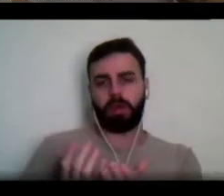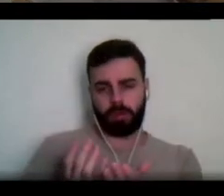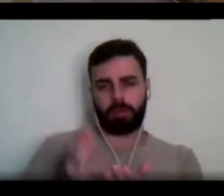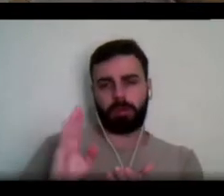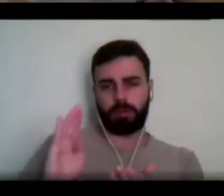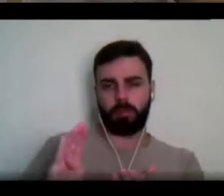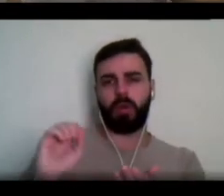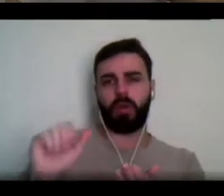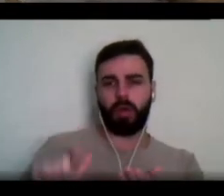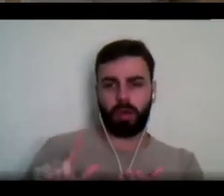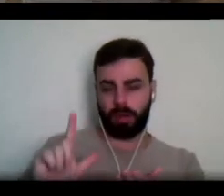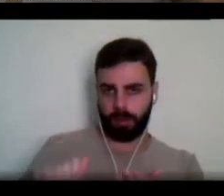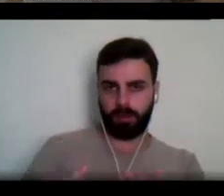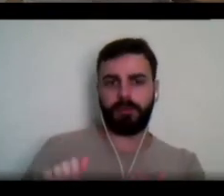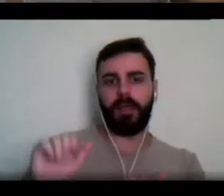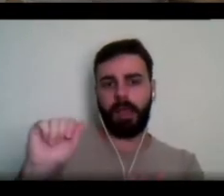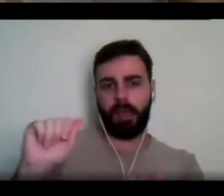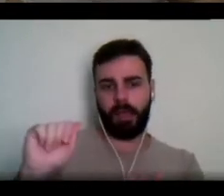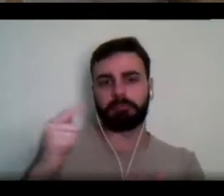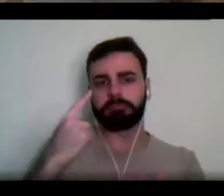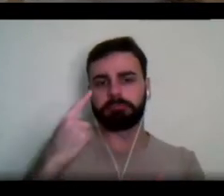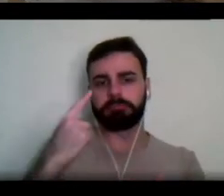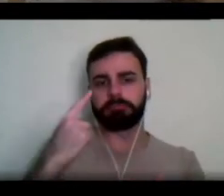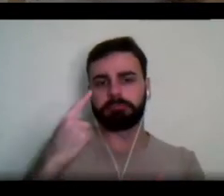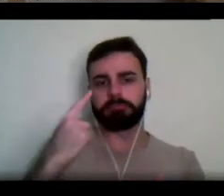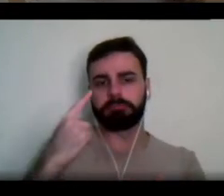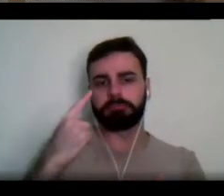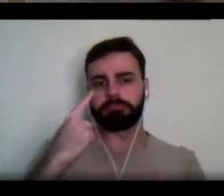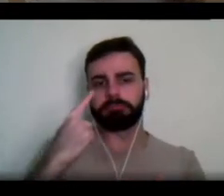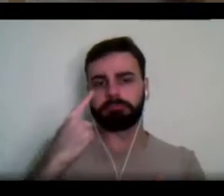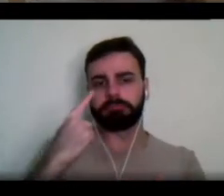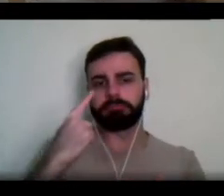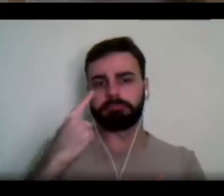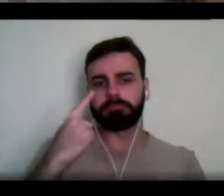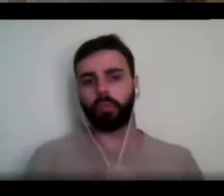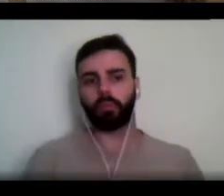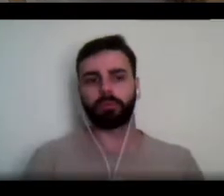bola A, deixa eu ver que cor que eu usei aqui, só para usar igual.